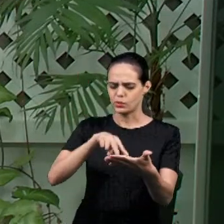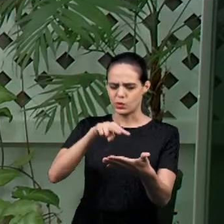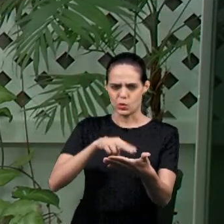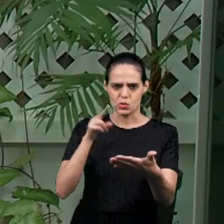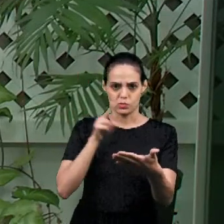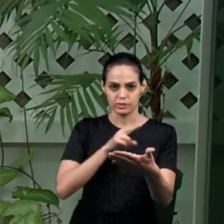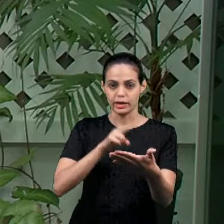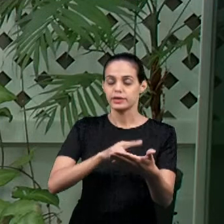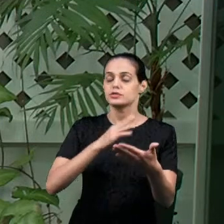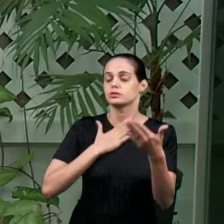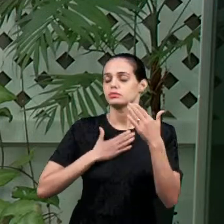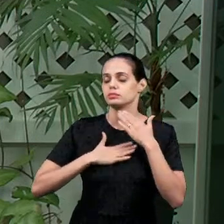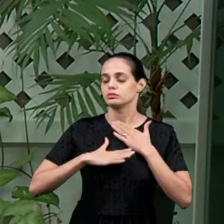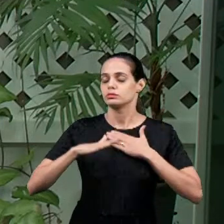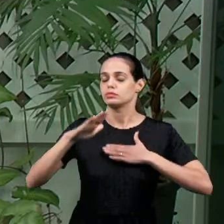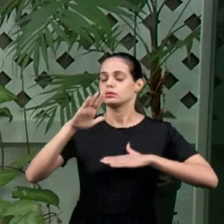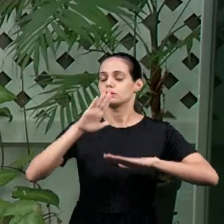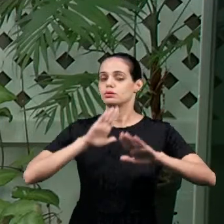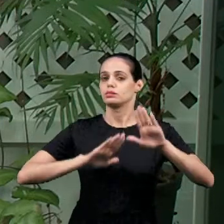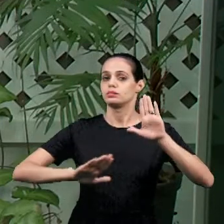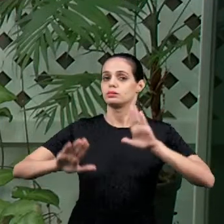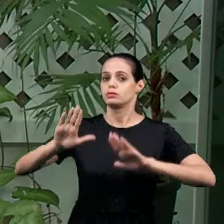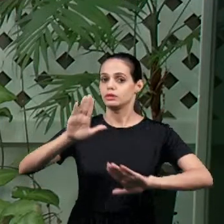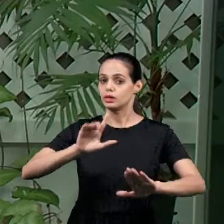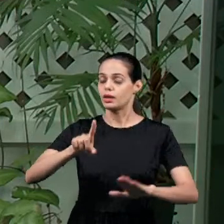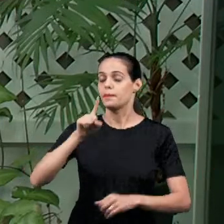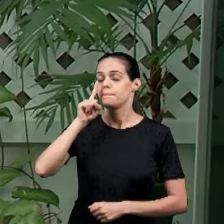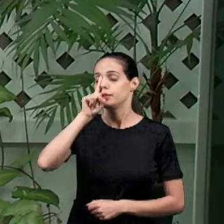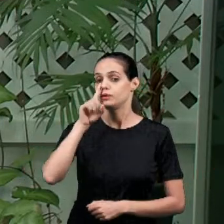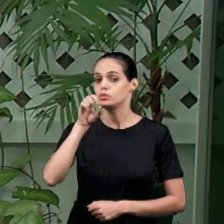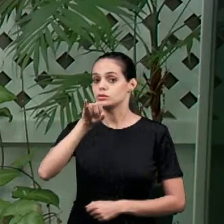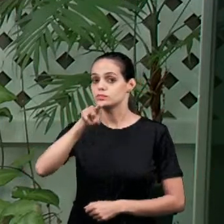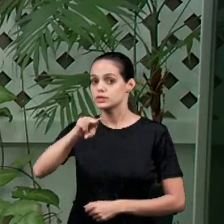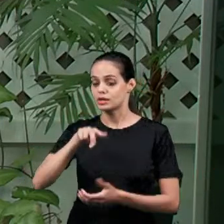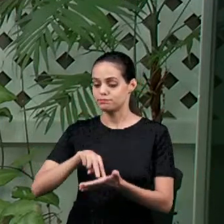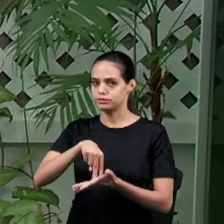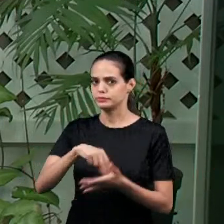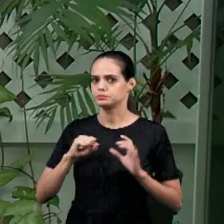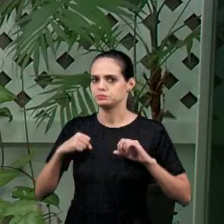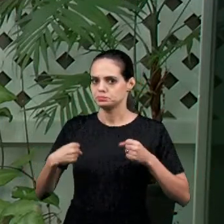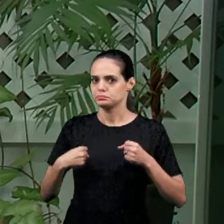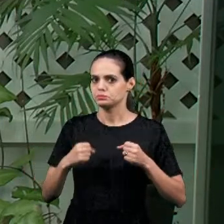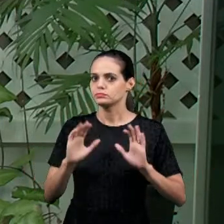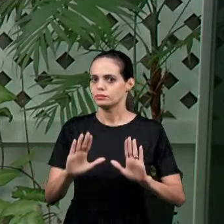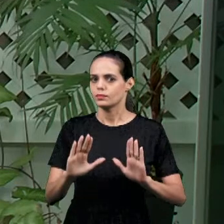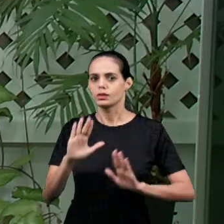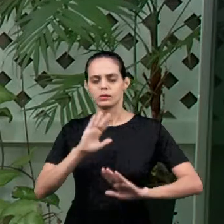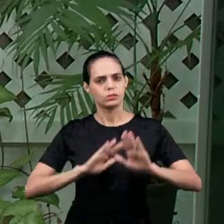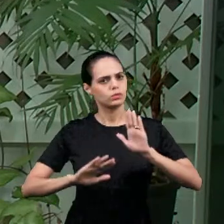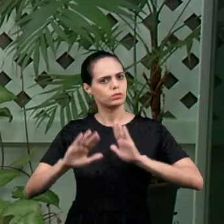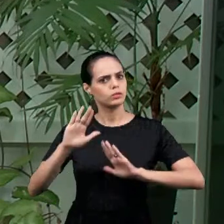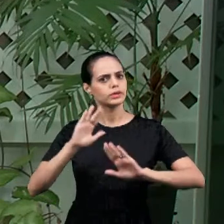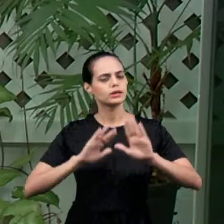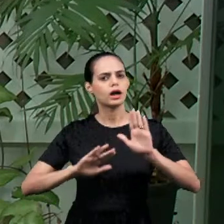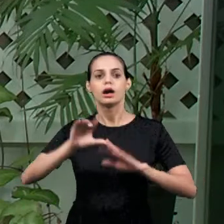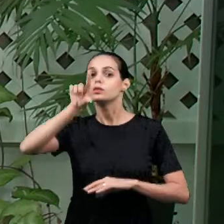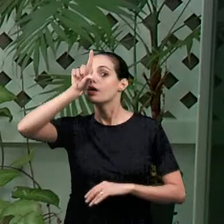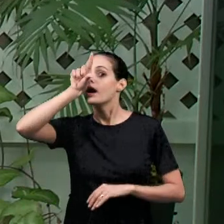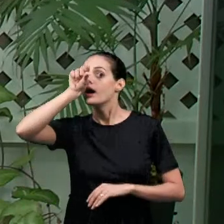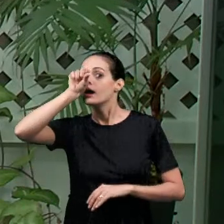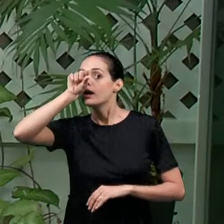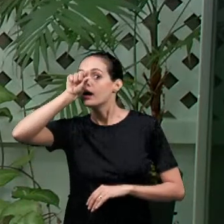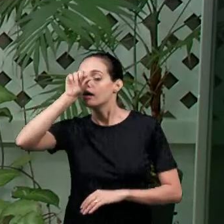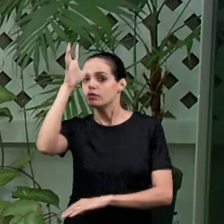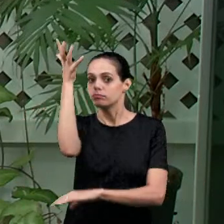Isso é perigoso. Se você não estiver alicerçado, evidentemente que a ave do céu vem e tira. Ele tira a